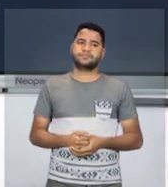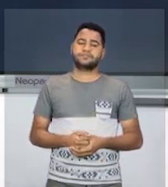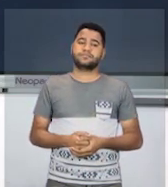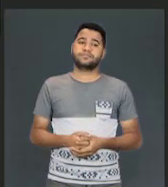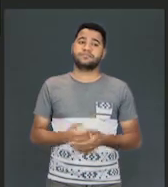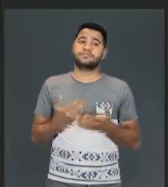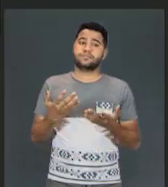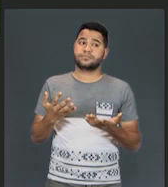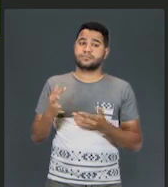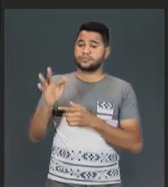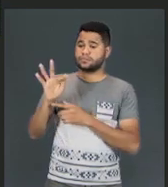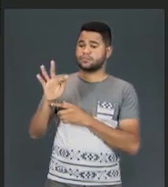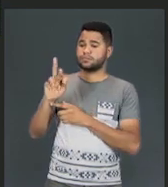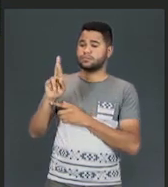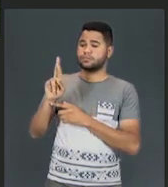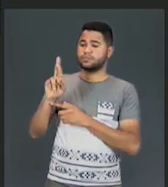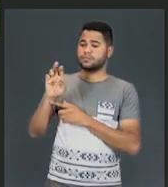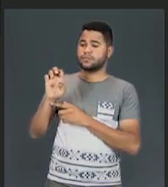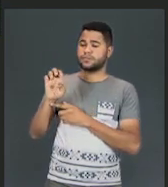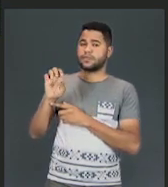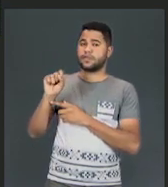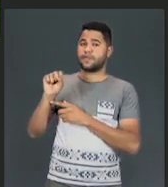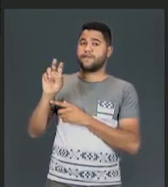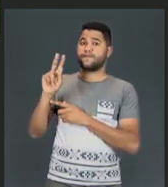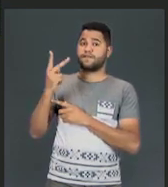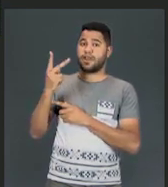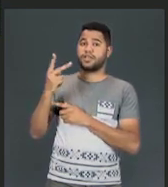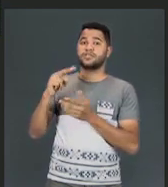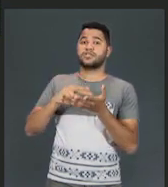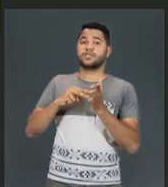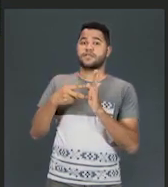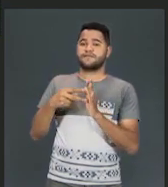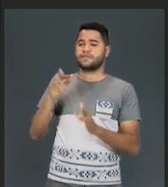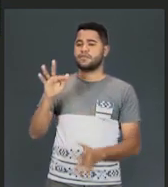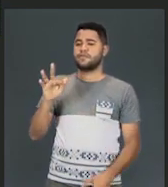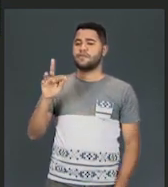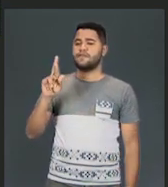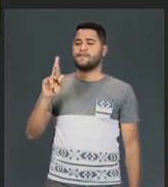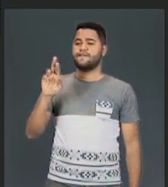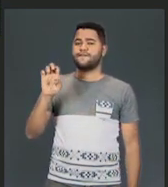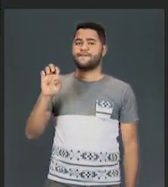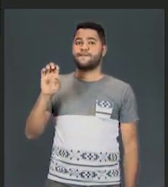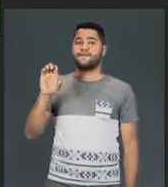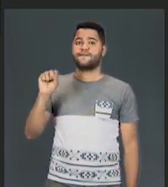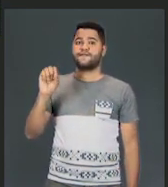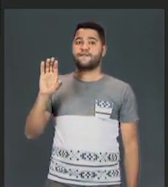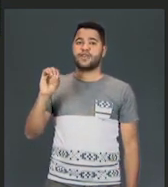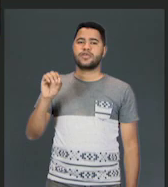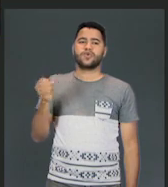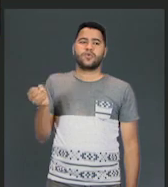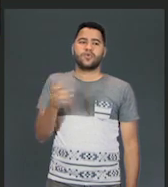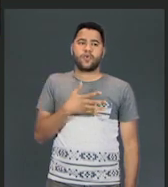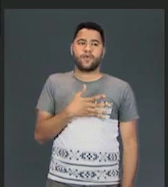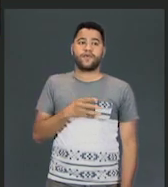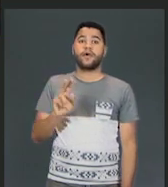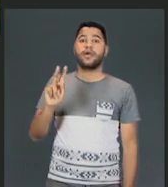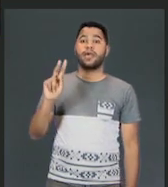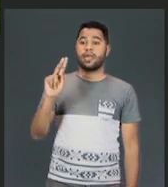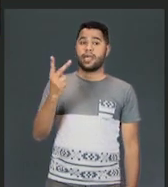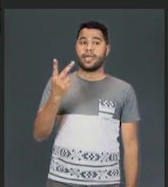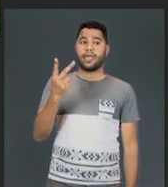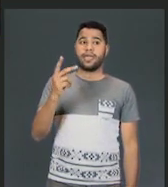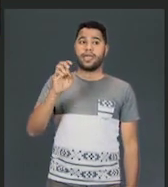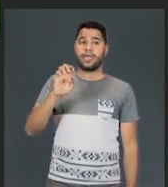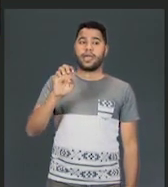top Flash Sangue Fresco Neve Health institution a palavra é essa Elf é mais